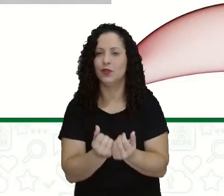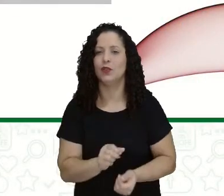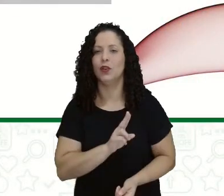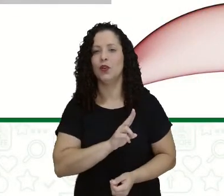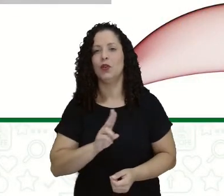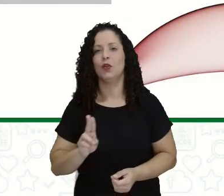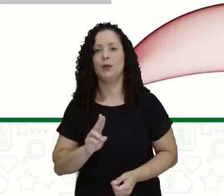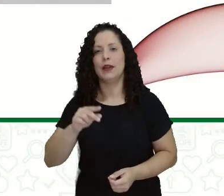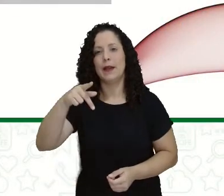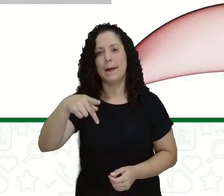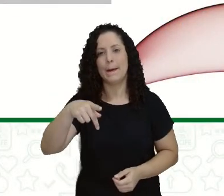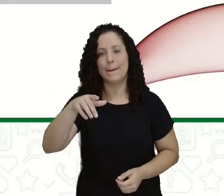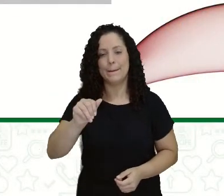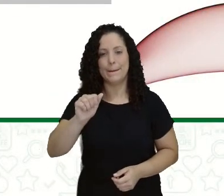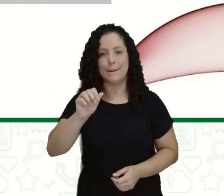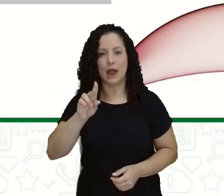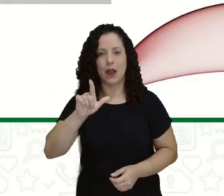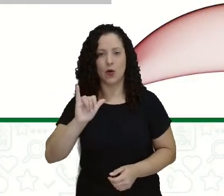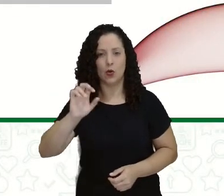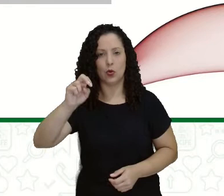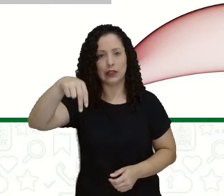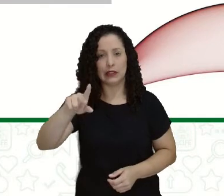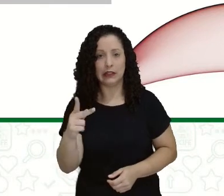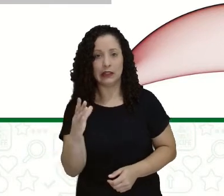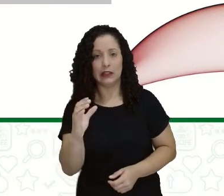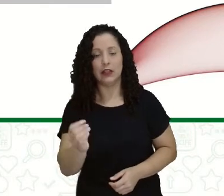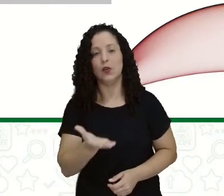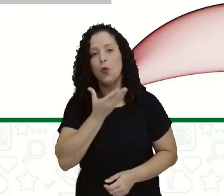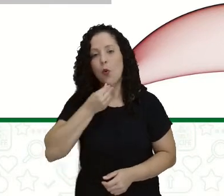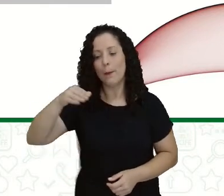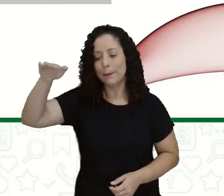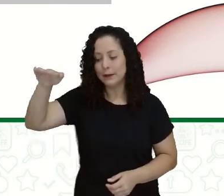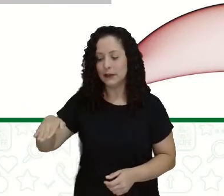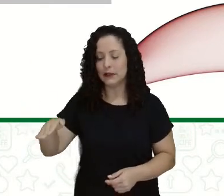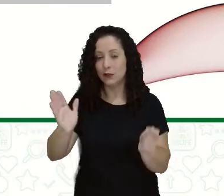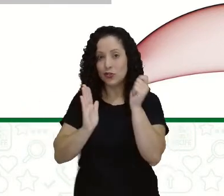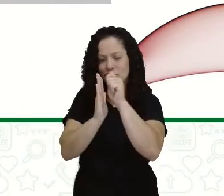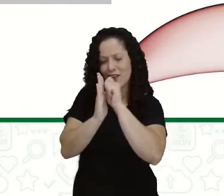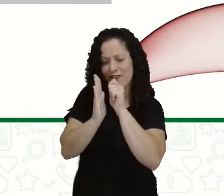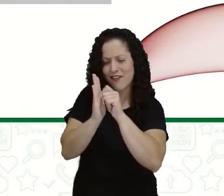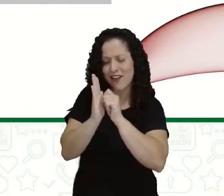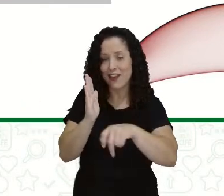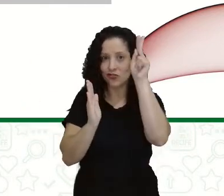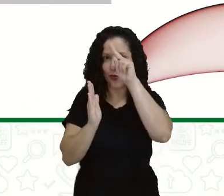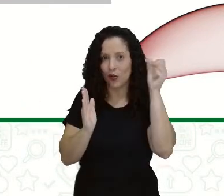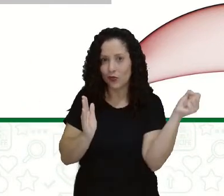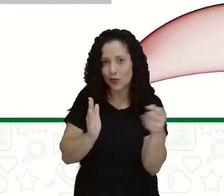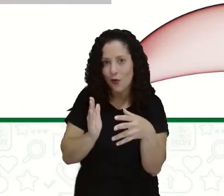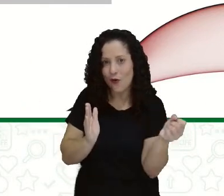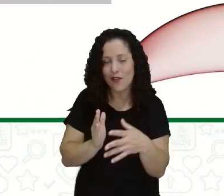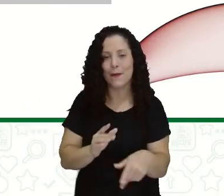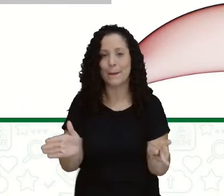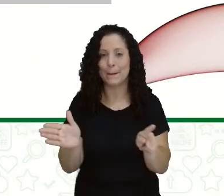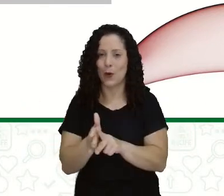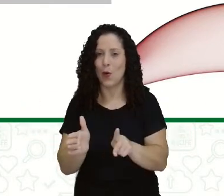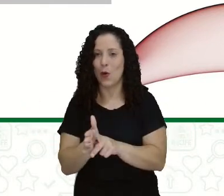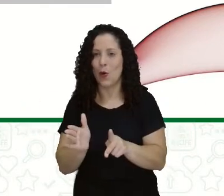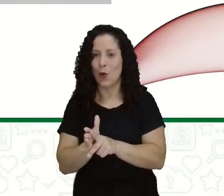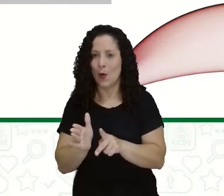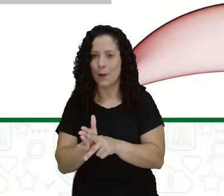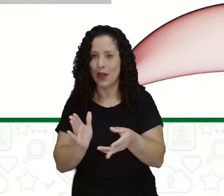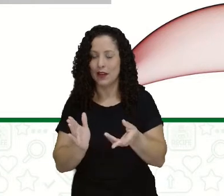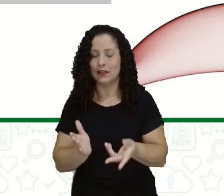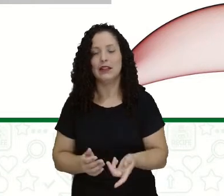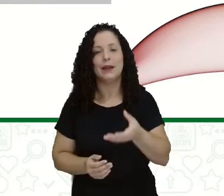Paulinho, o menino que escreveu uma nova história. Sobre a história de Paulo Freire, tá? Os